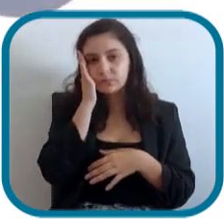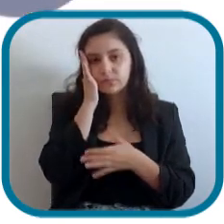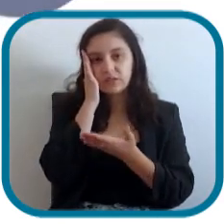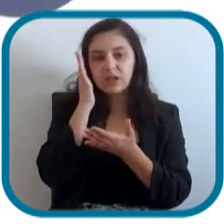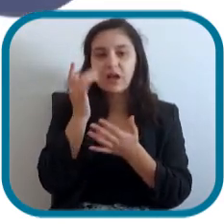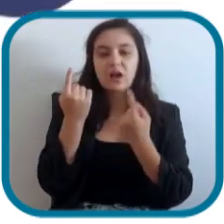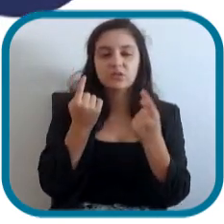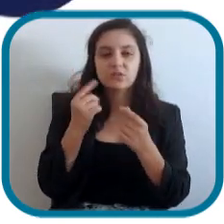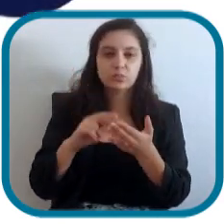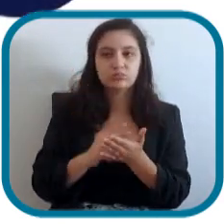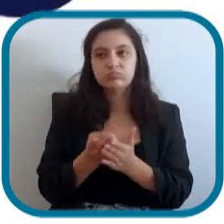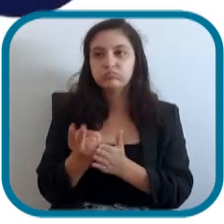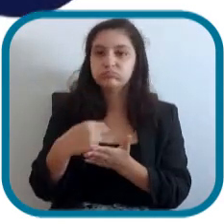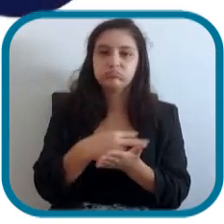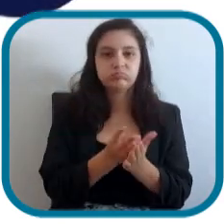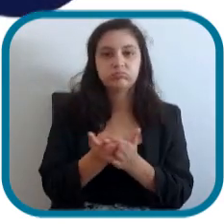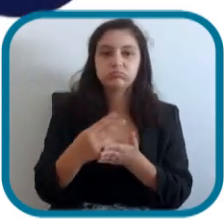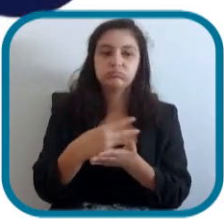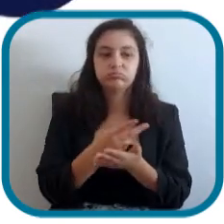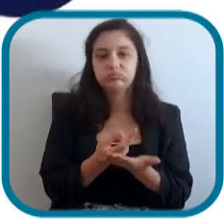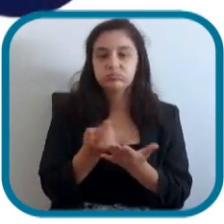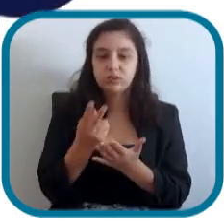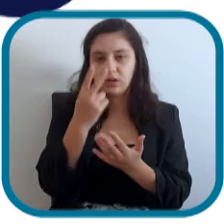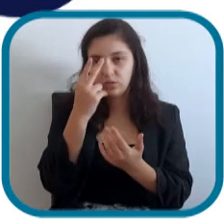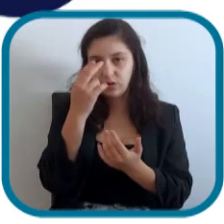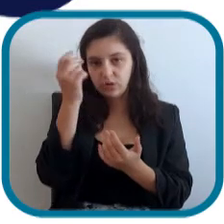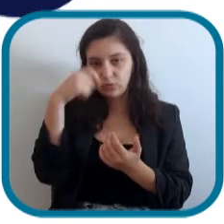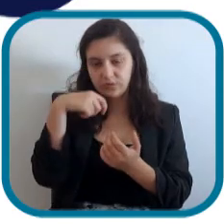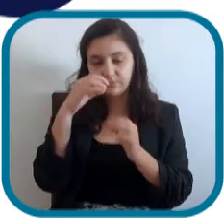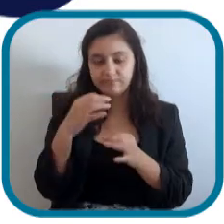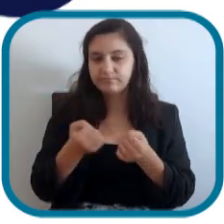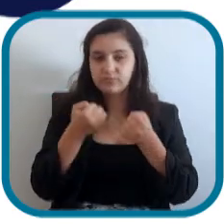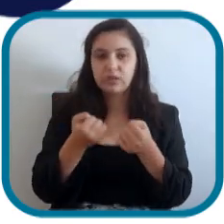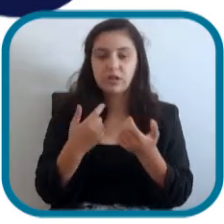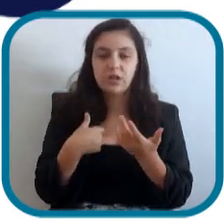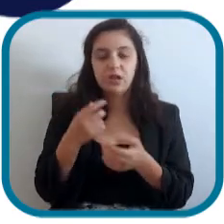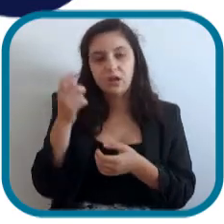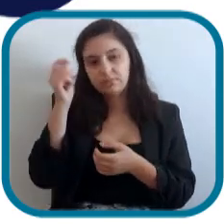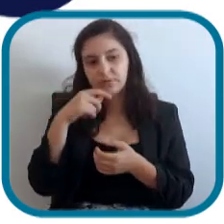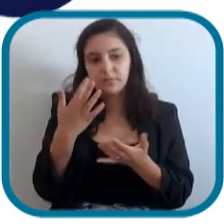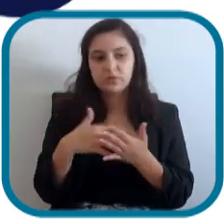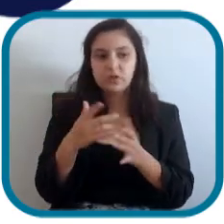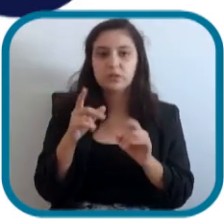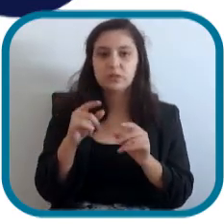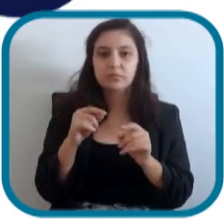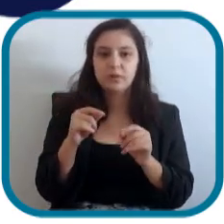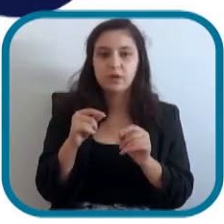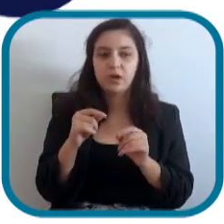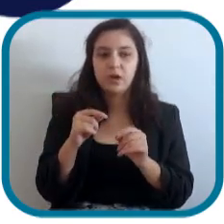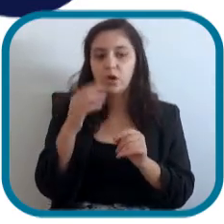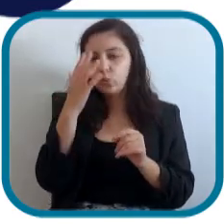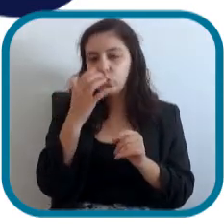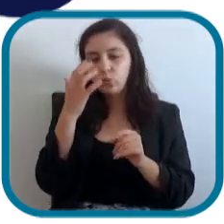deitar-se, a Camila tem muitas vezes alguma dificuldade em adormecer. No entanto, para além das insónias, há quem